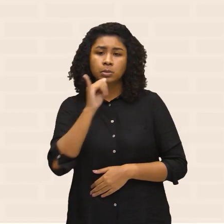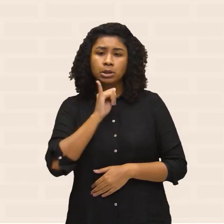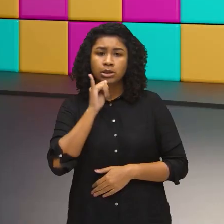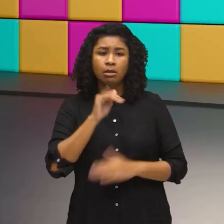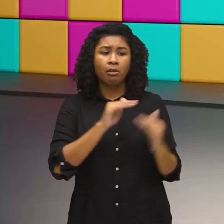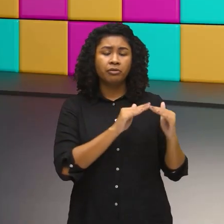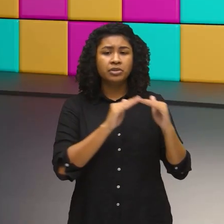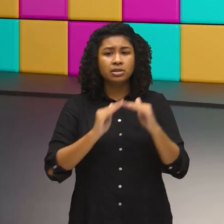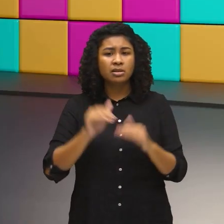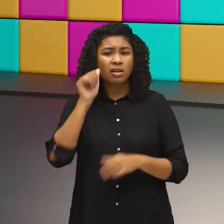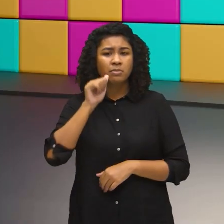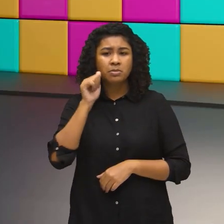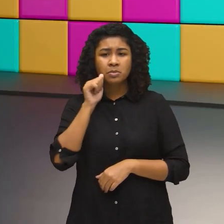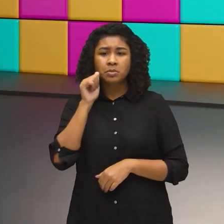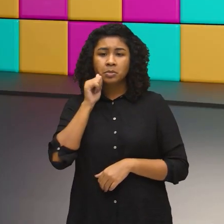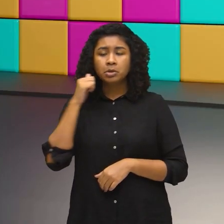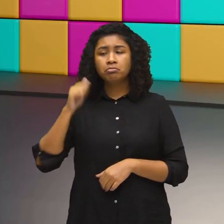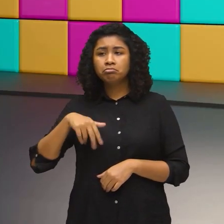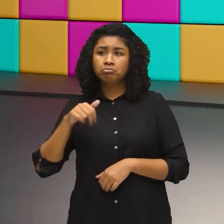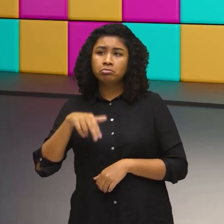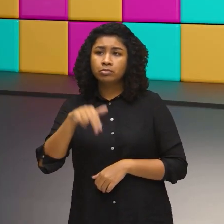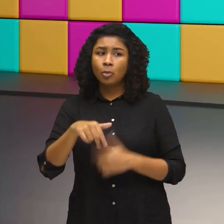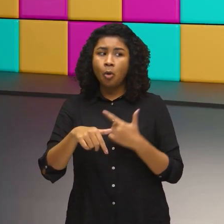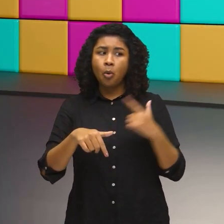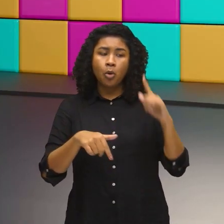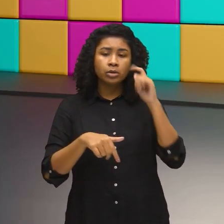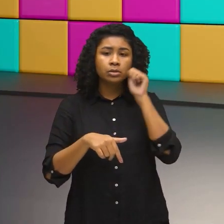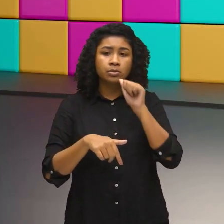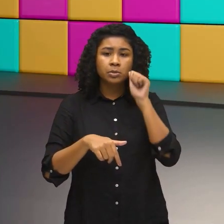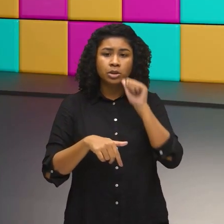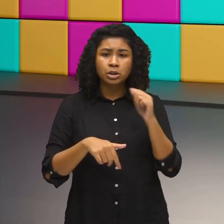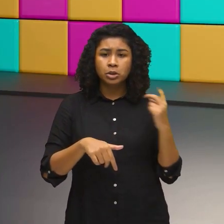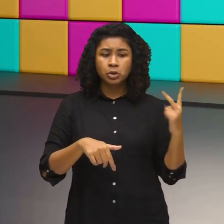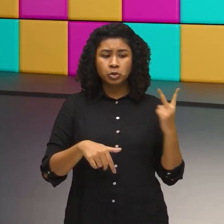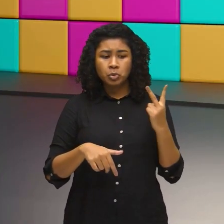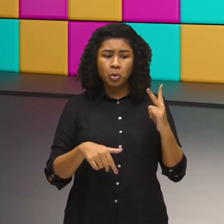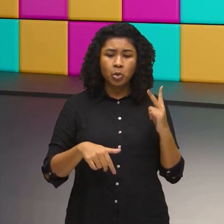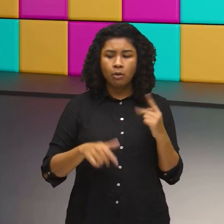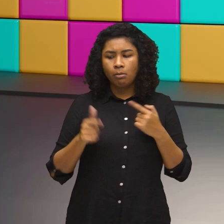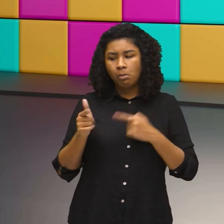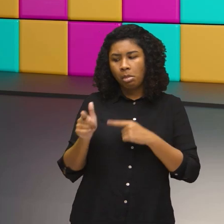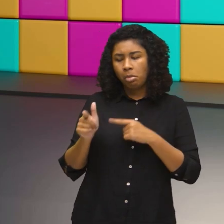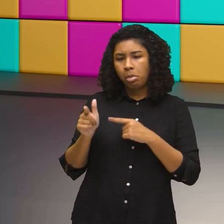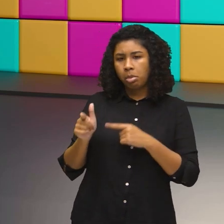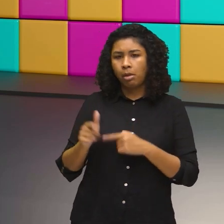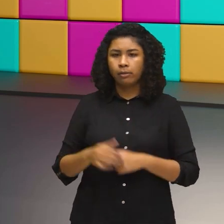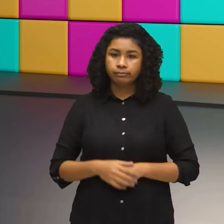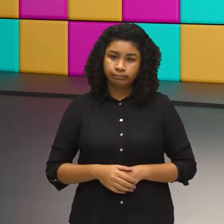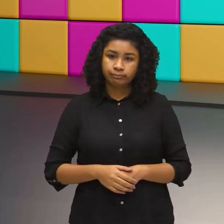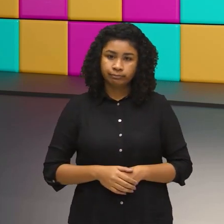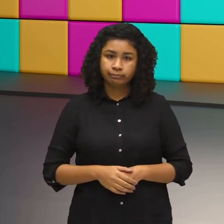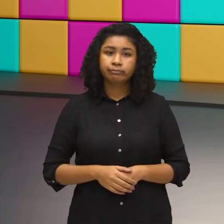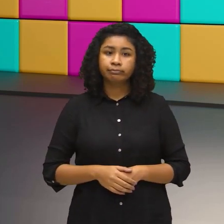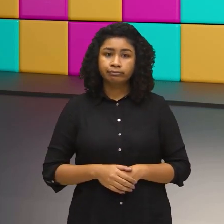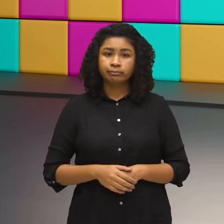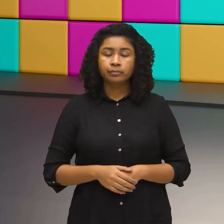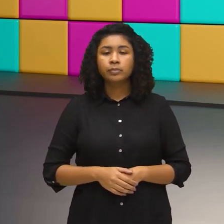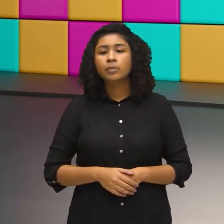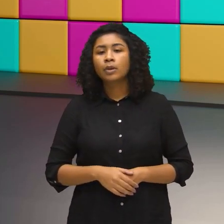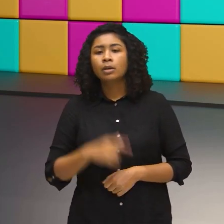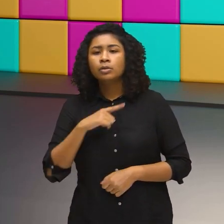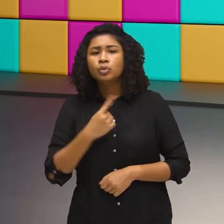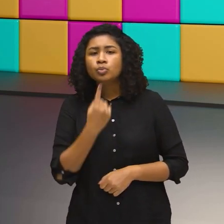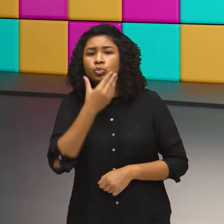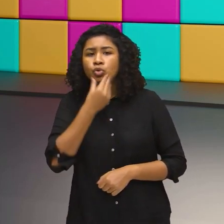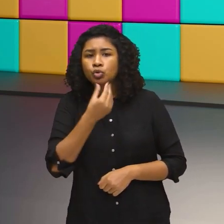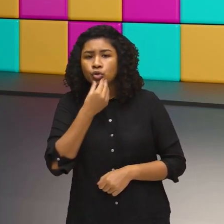estar passeando e tem outras meninas mexendo com ela, tá? E tem também um garoto que ele está aparentemente em